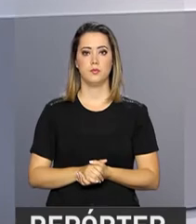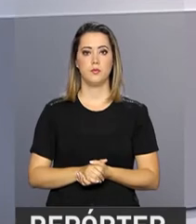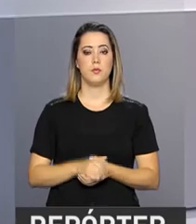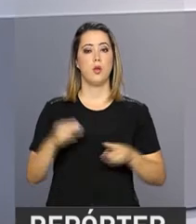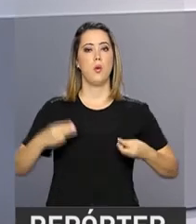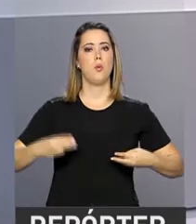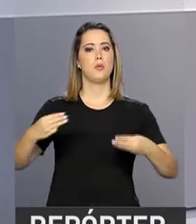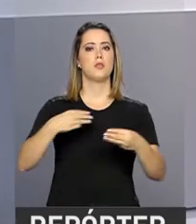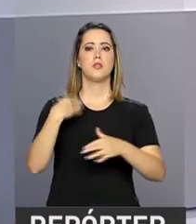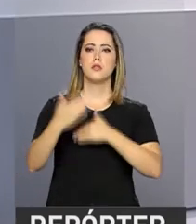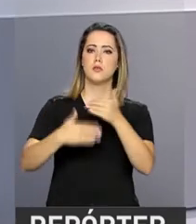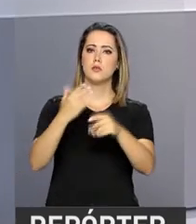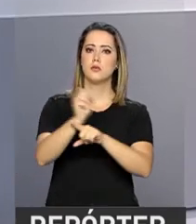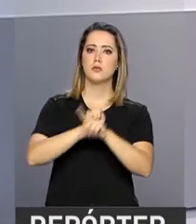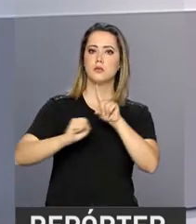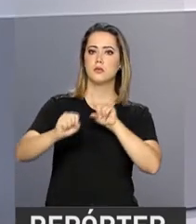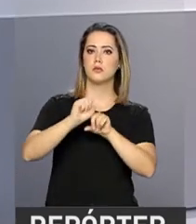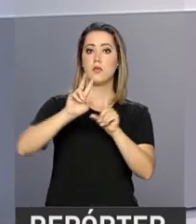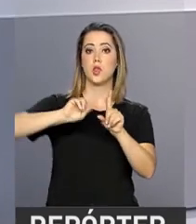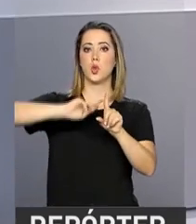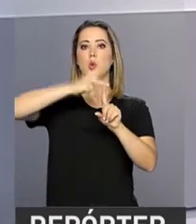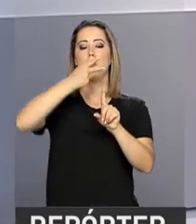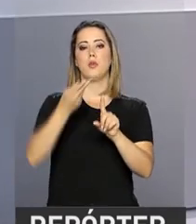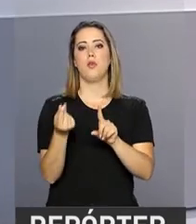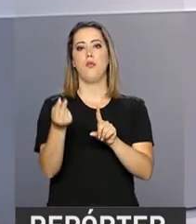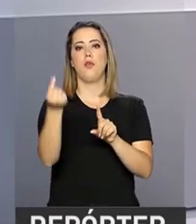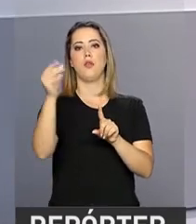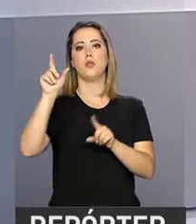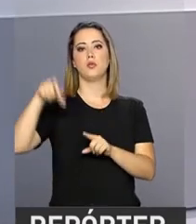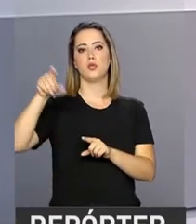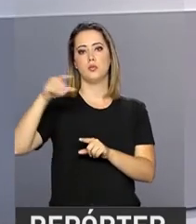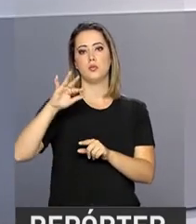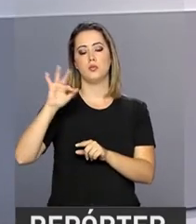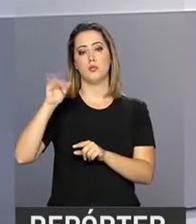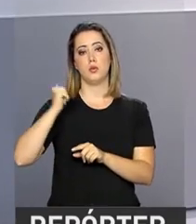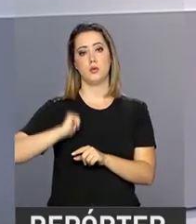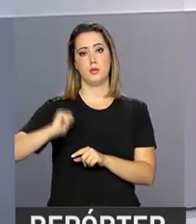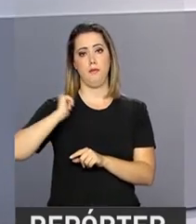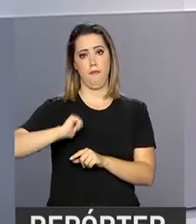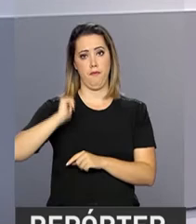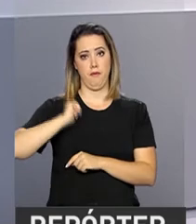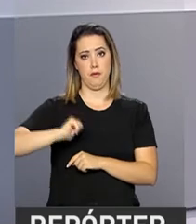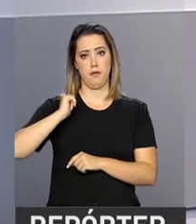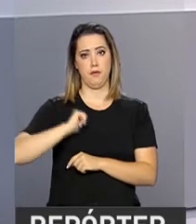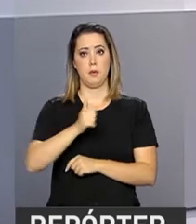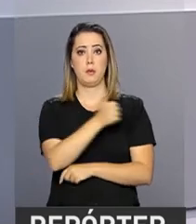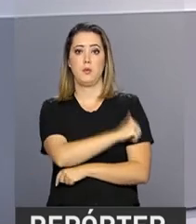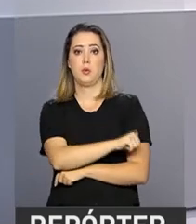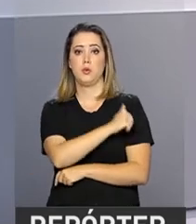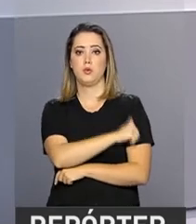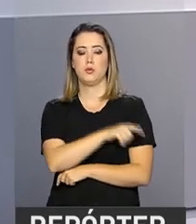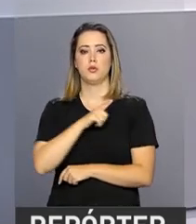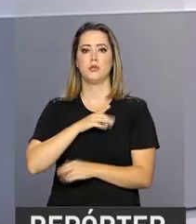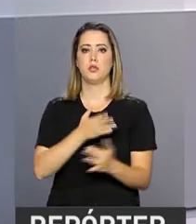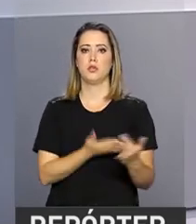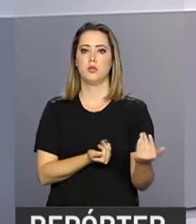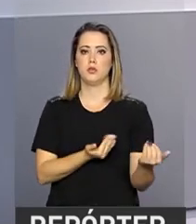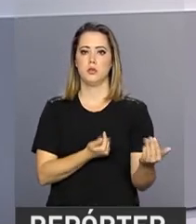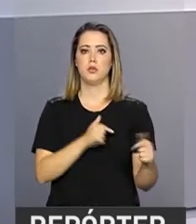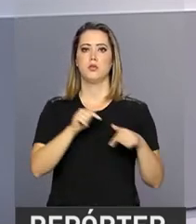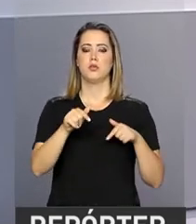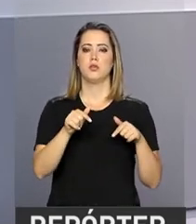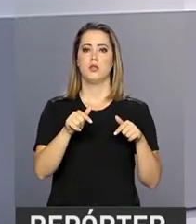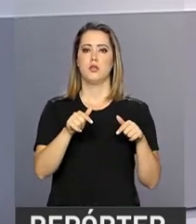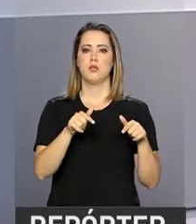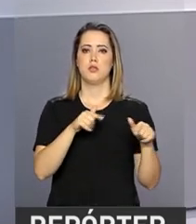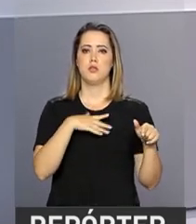Ministério do Desenvolvimento Social vai dobrar o valor do Bolsa Família para beneficiários do Rio de Janeiro que têm os jovens em